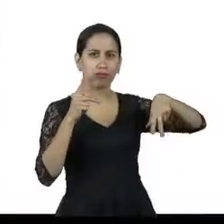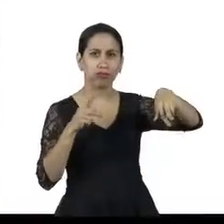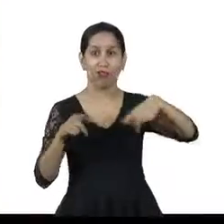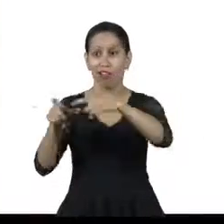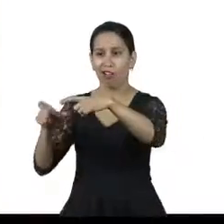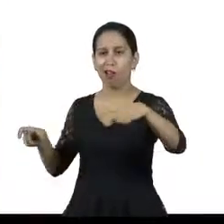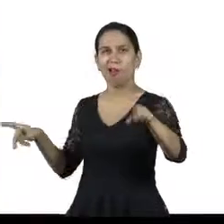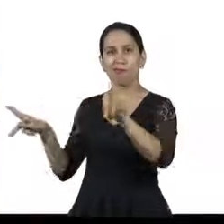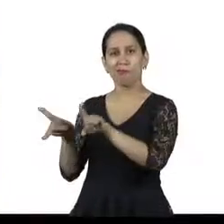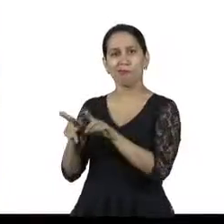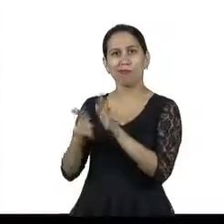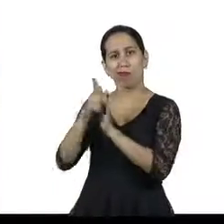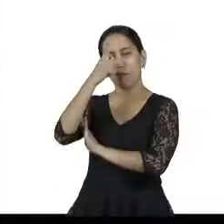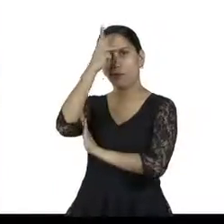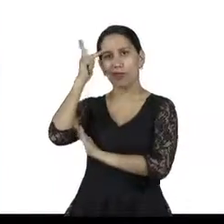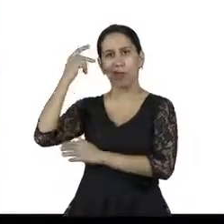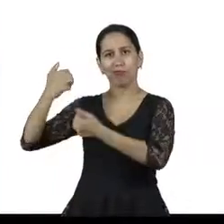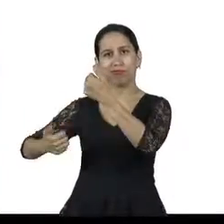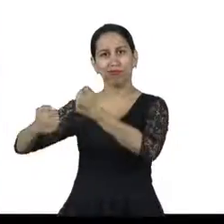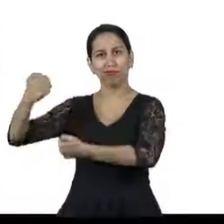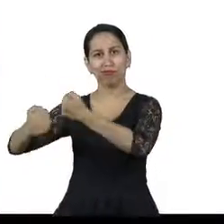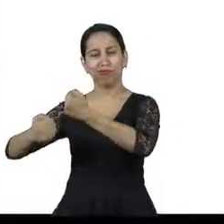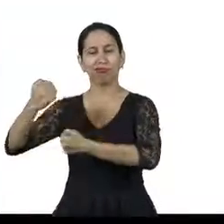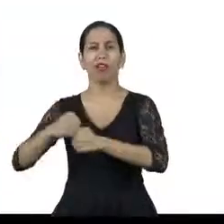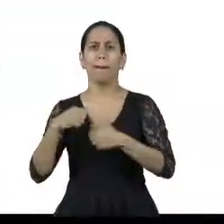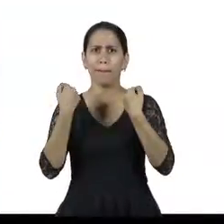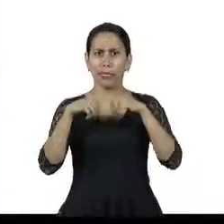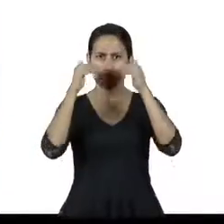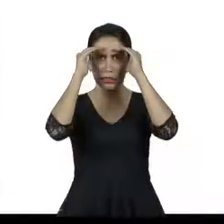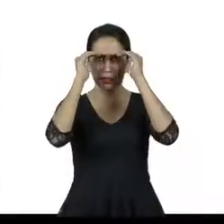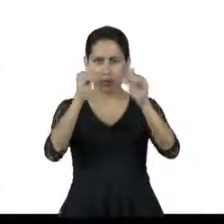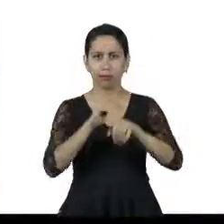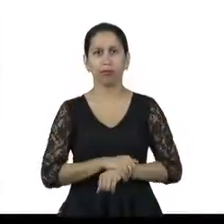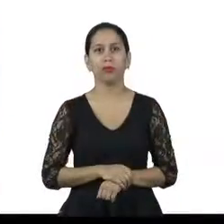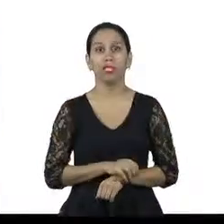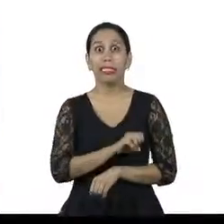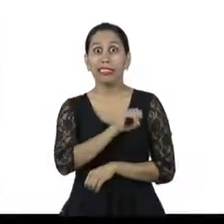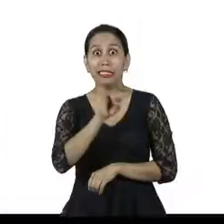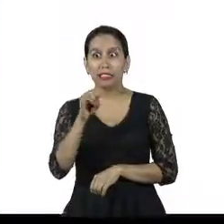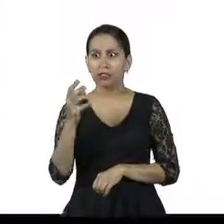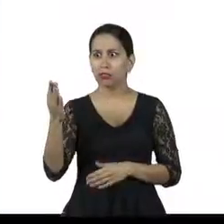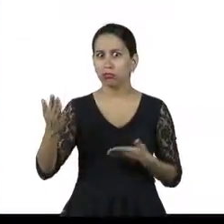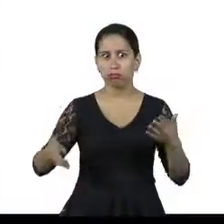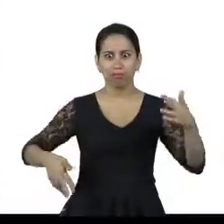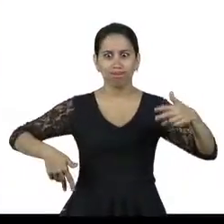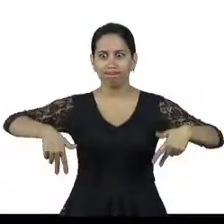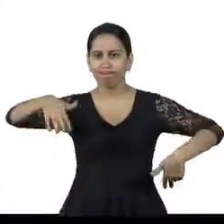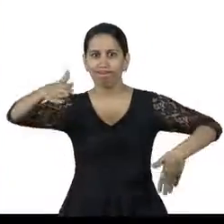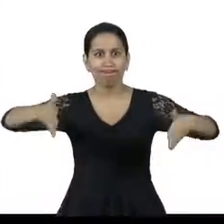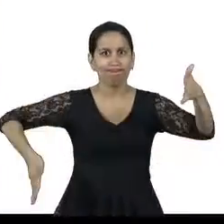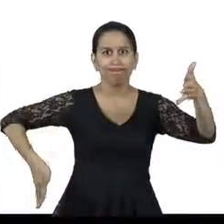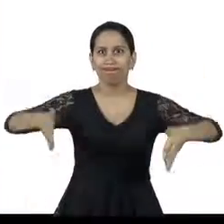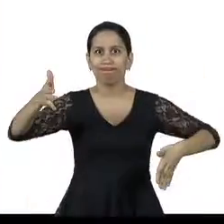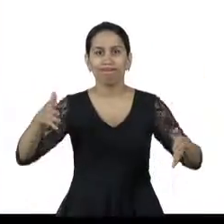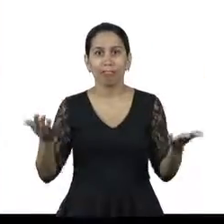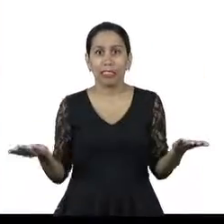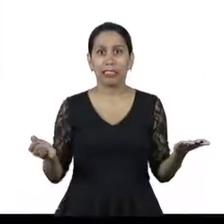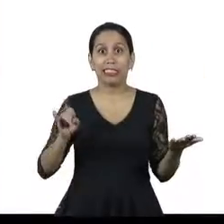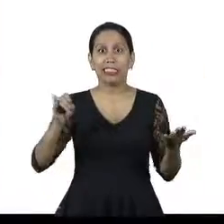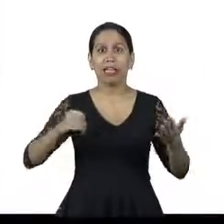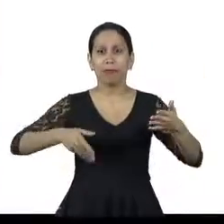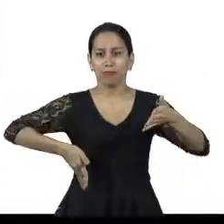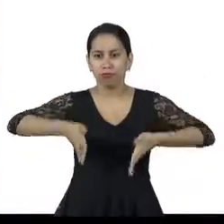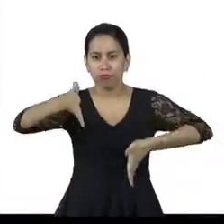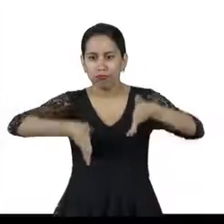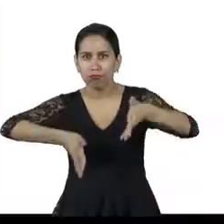sinalizados e respeitados, é claro. E quando os dois estiverem juntos, quem manda é a sinalização, como, por exemplo, a faixa de pedestre ou o limite